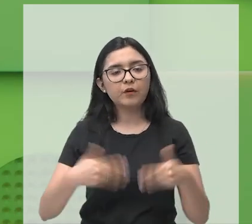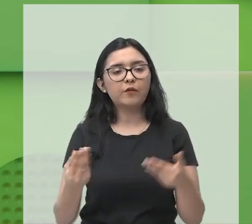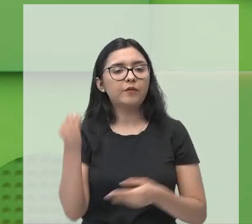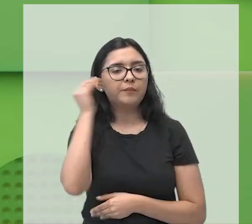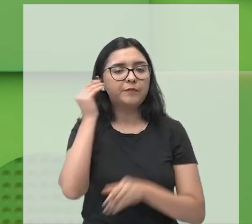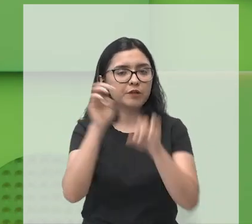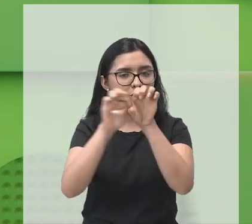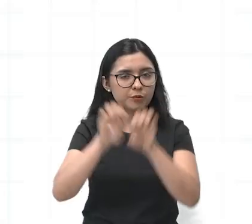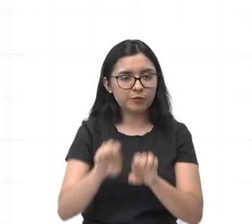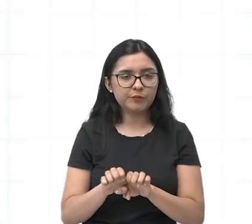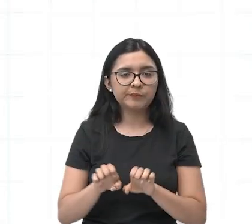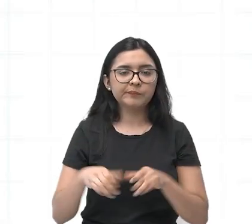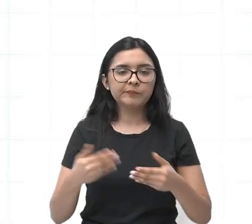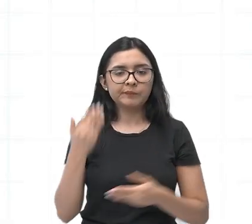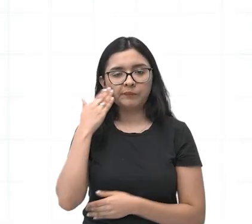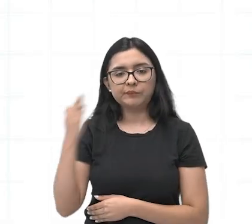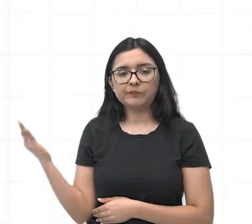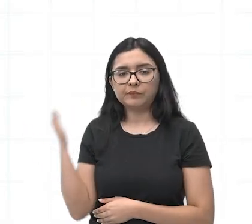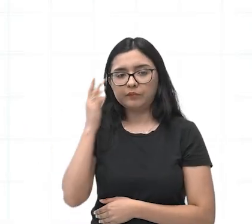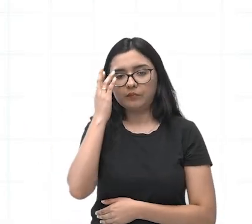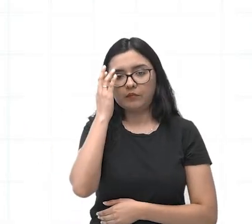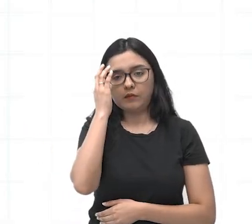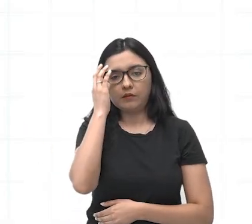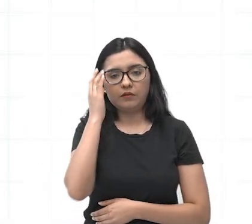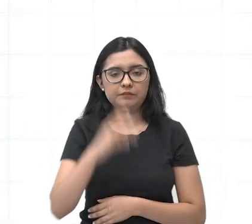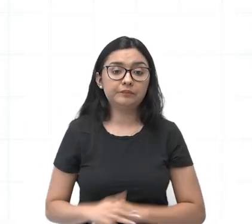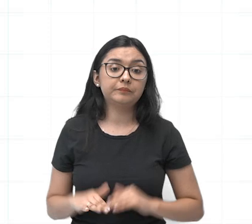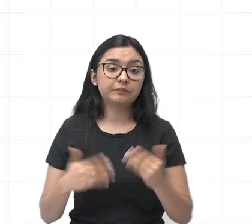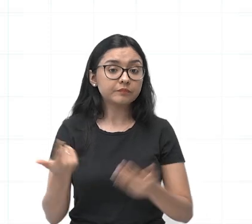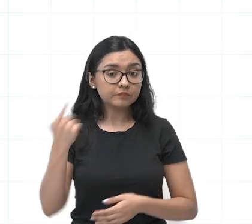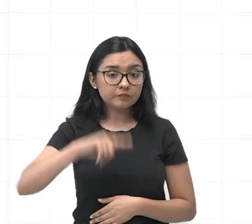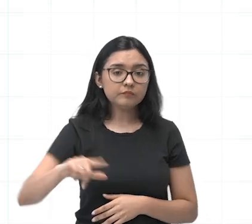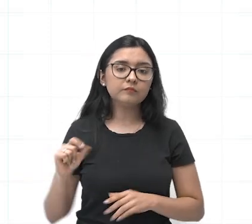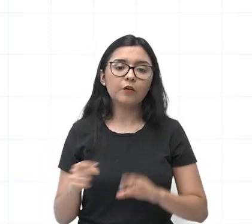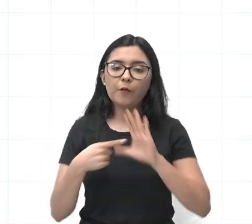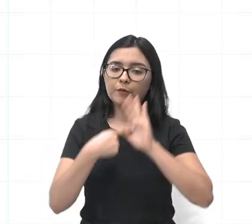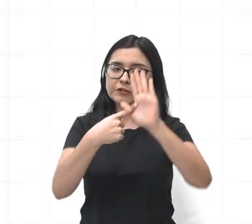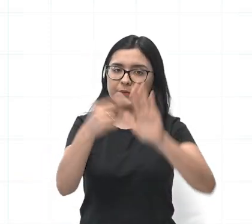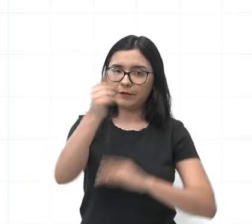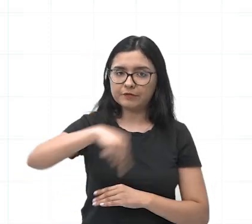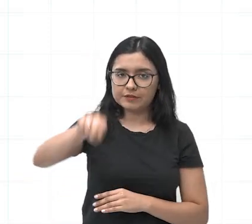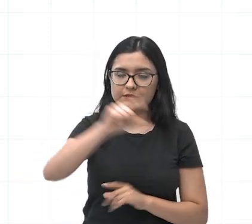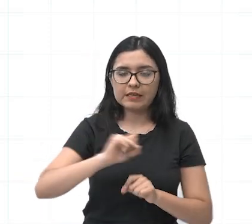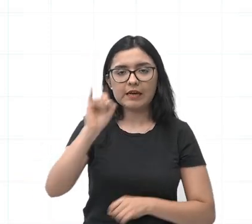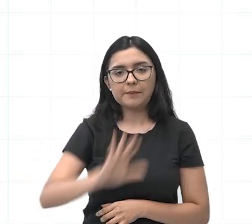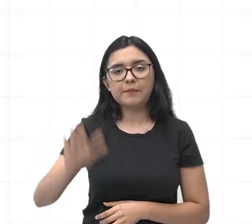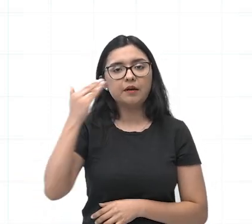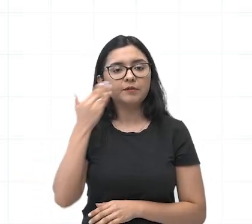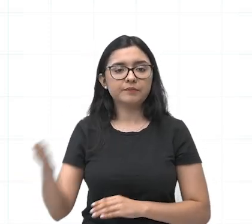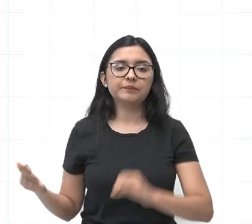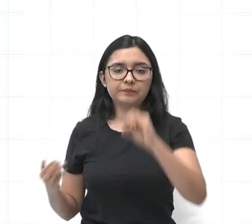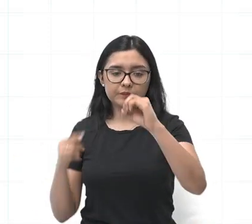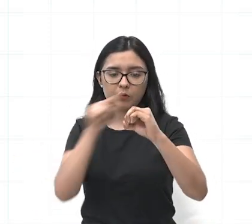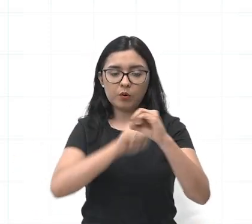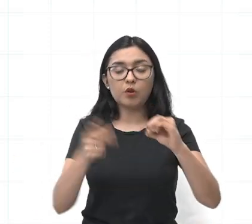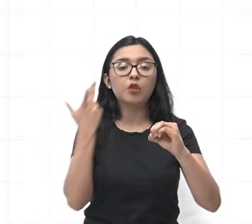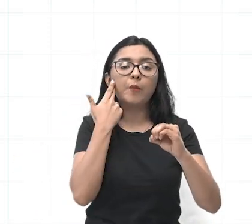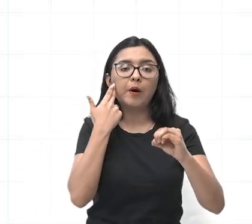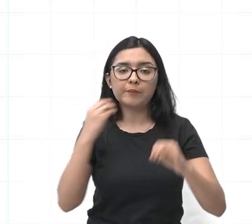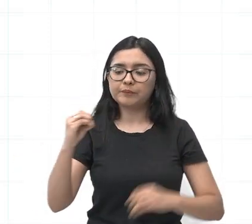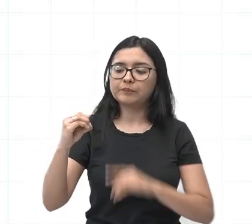do astigmatismo. Então, mais uma vez, eu mostro para vocês aí a imagem de um olho